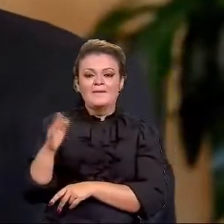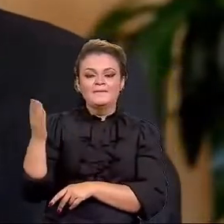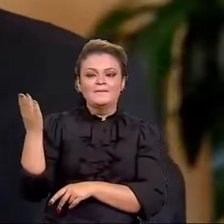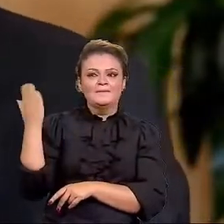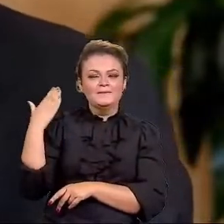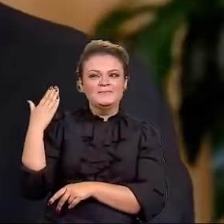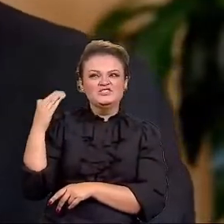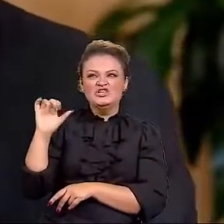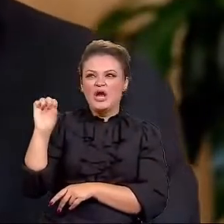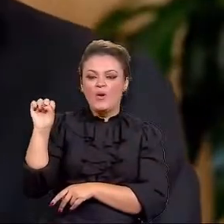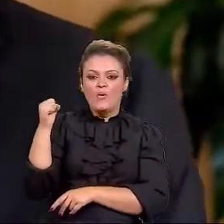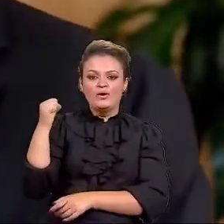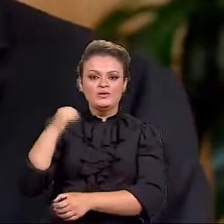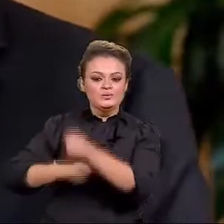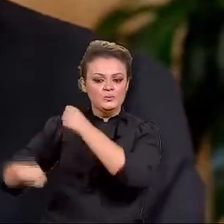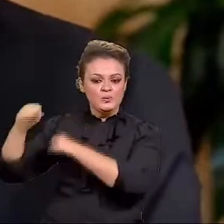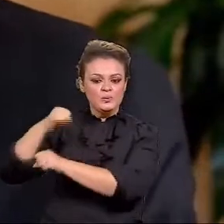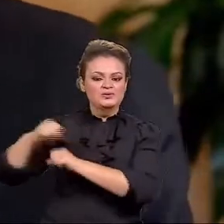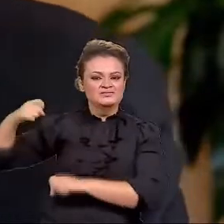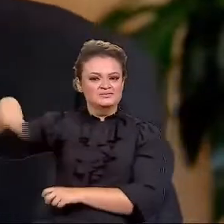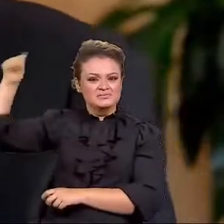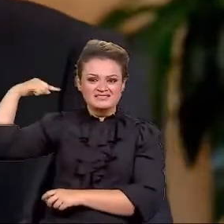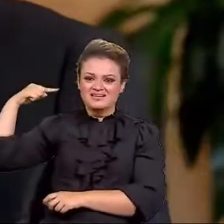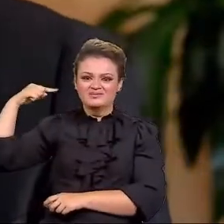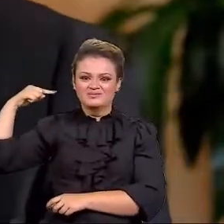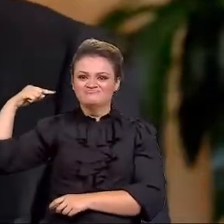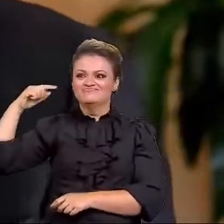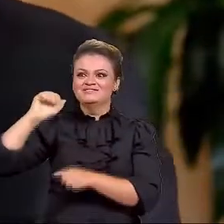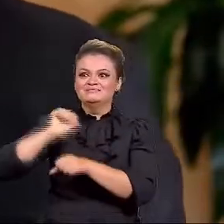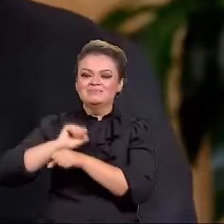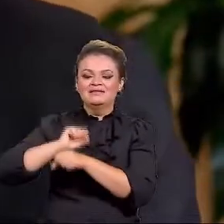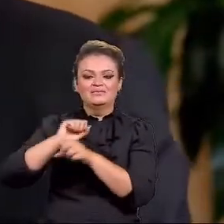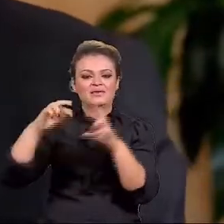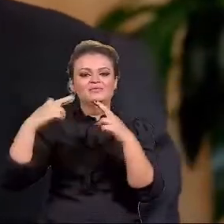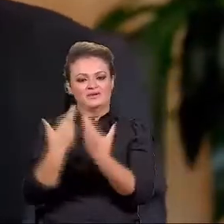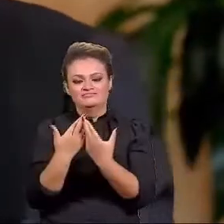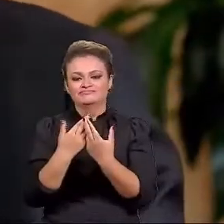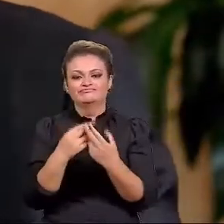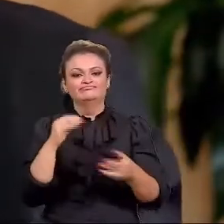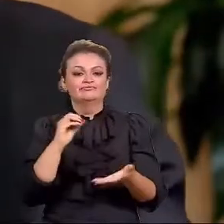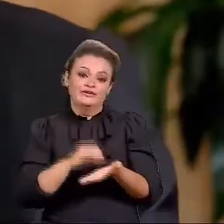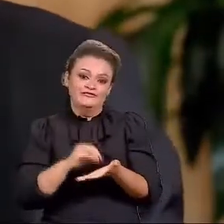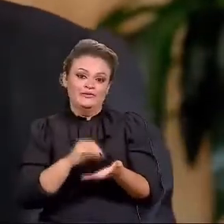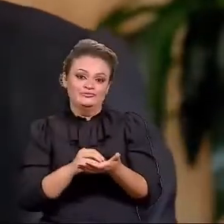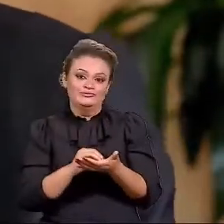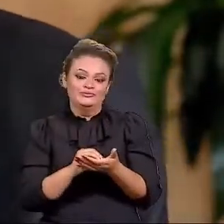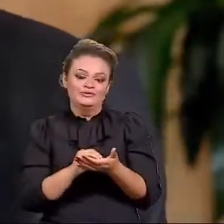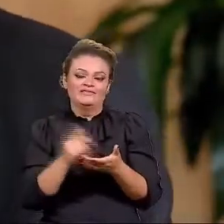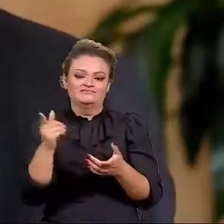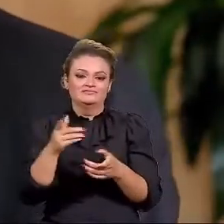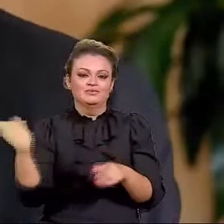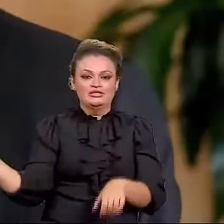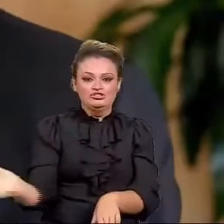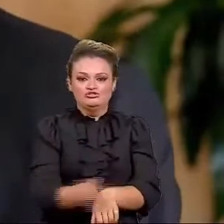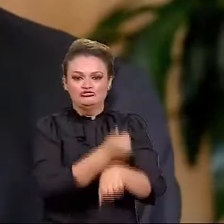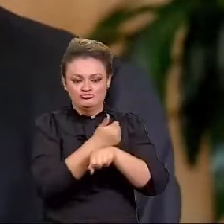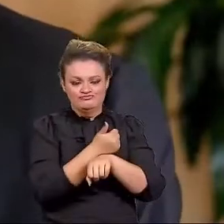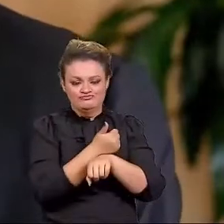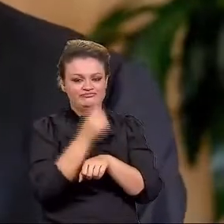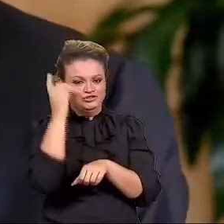não acontecia. Por irresponsabilidade do golpe e depois pelo que aconteceu depois de 2018 no